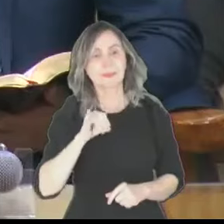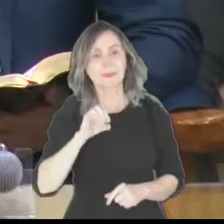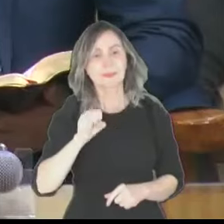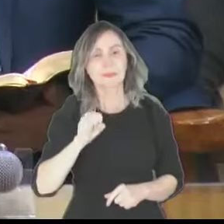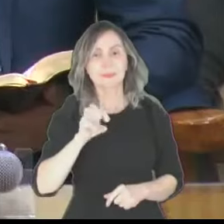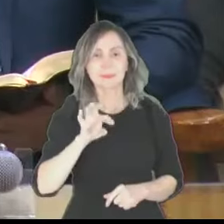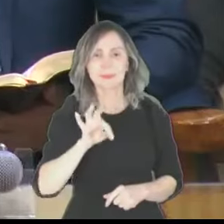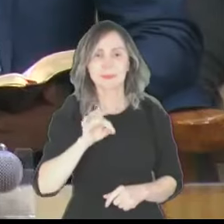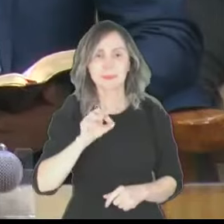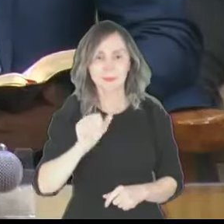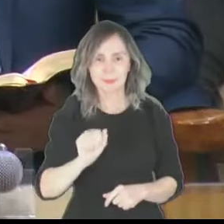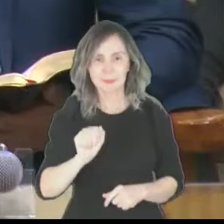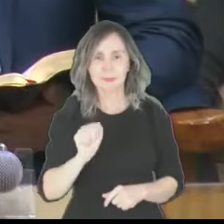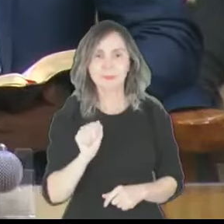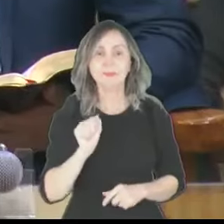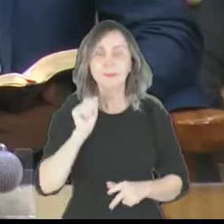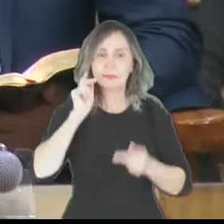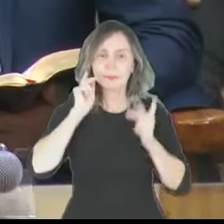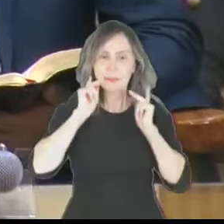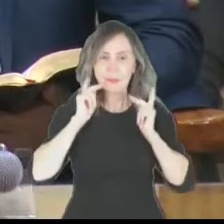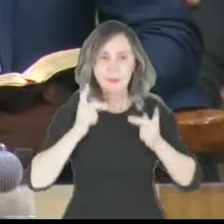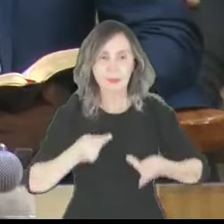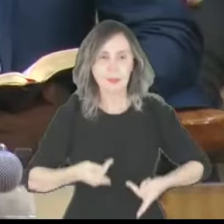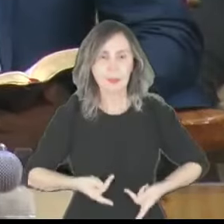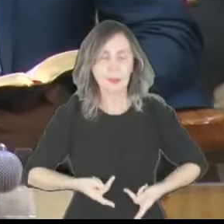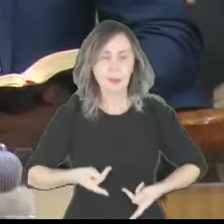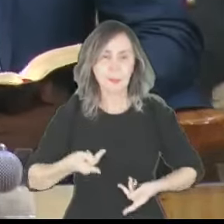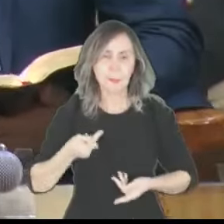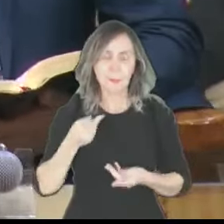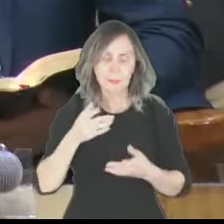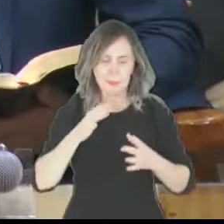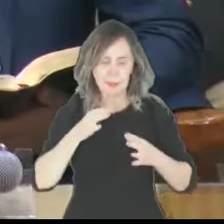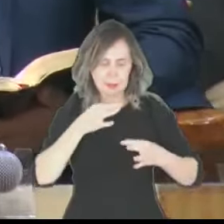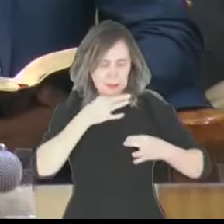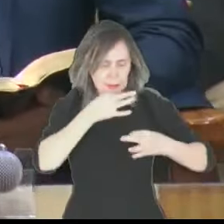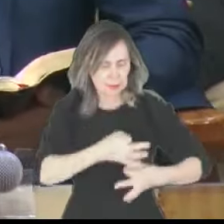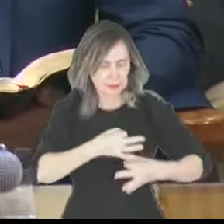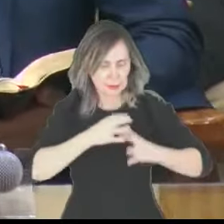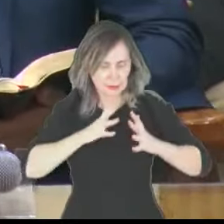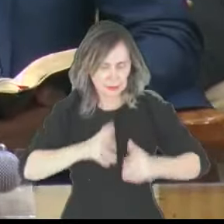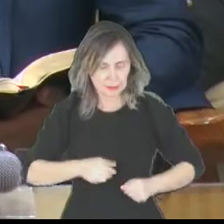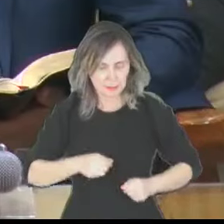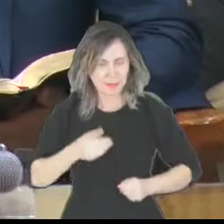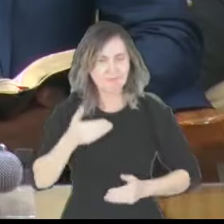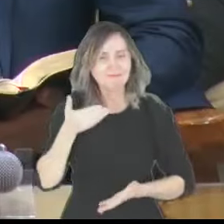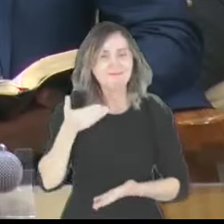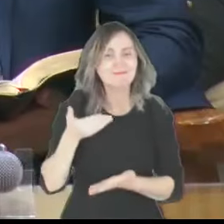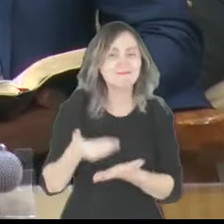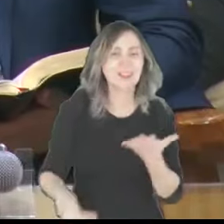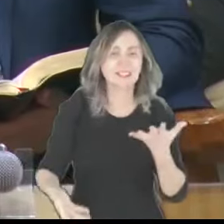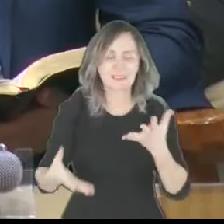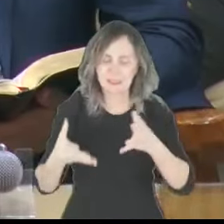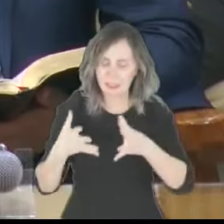o homem perde a Santidade. O homem perde a consagração.